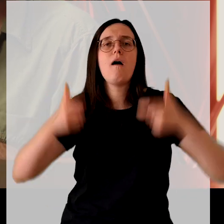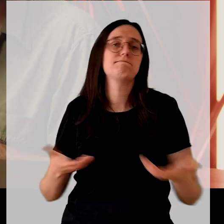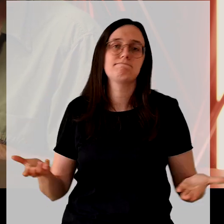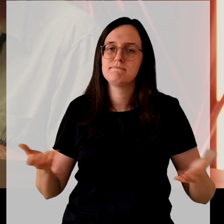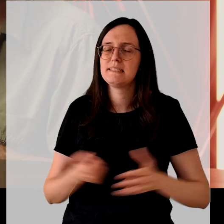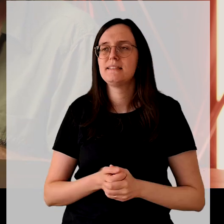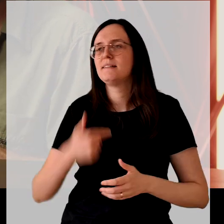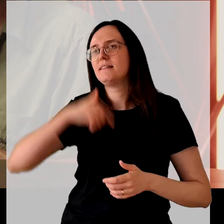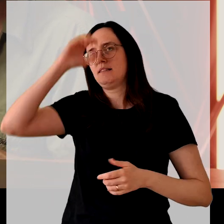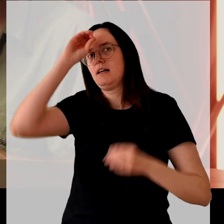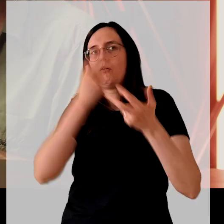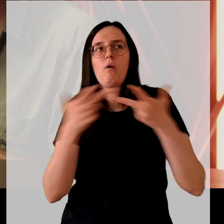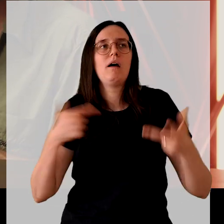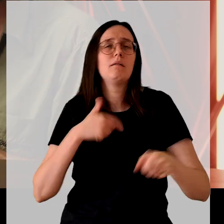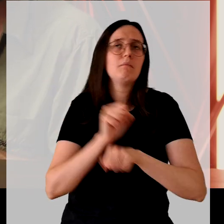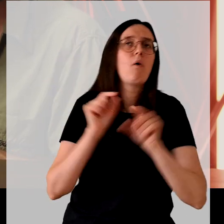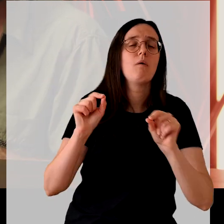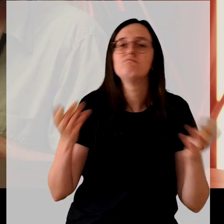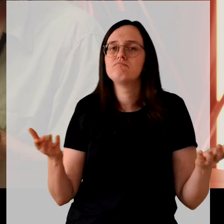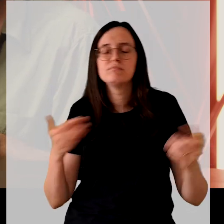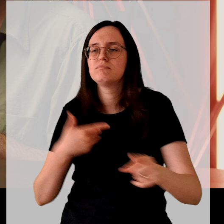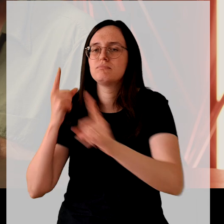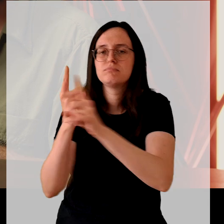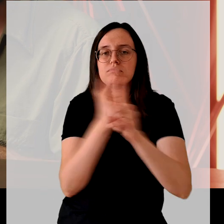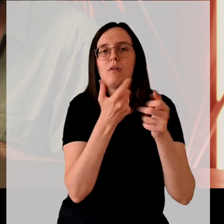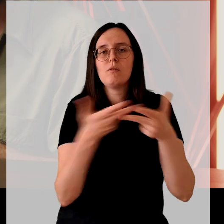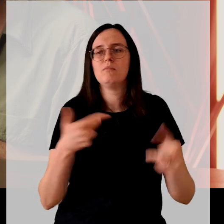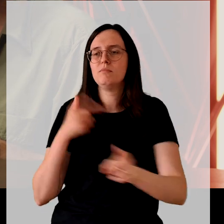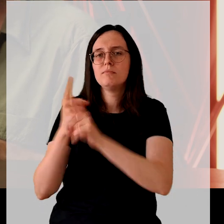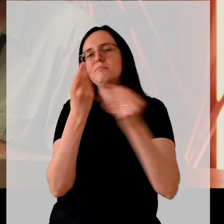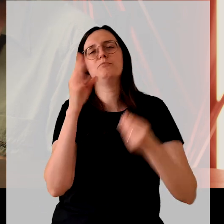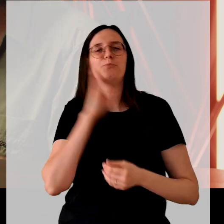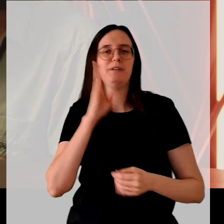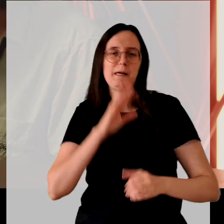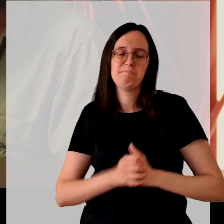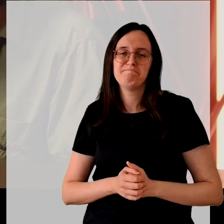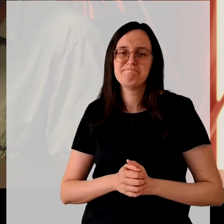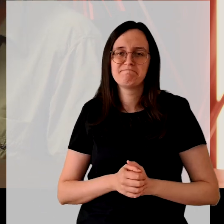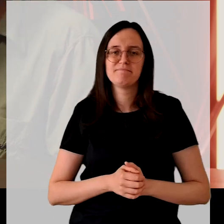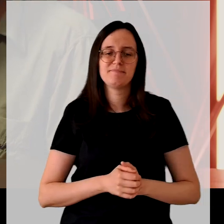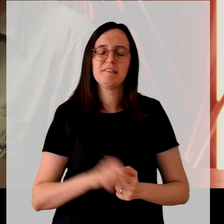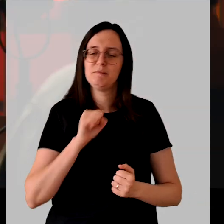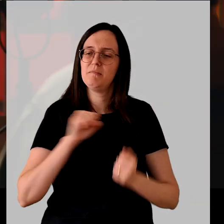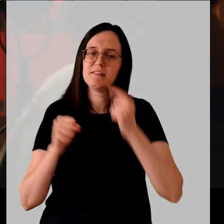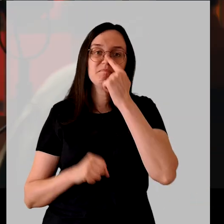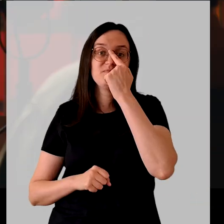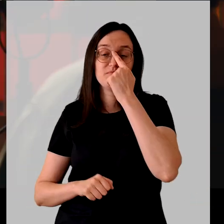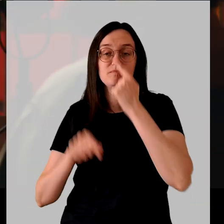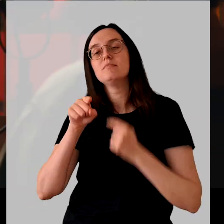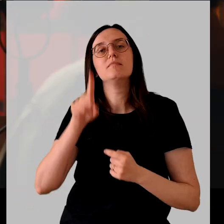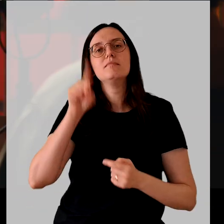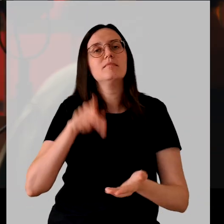ia, assim, tipo, sem saber muito o que esperar, e fui encontrando as coisas e fui achando tudo muito legal. Que